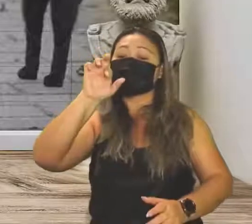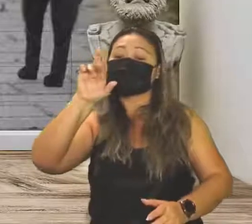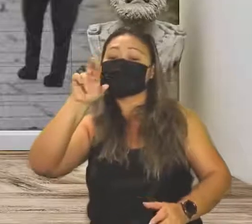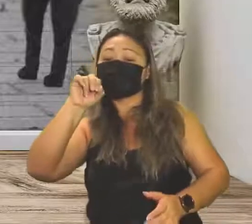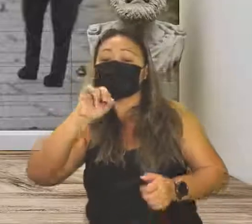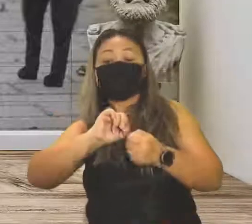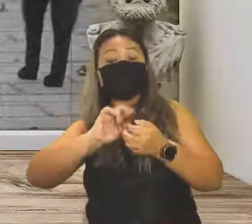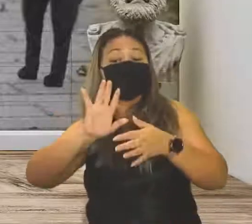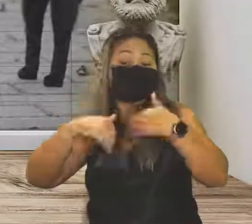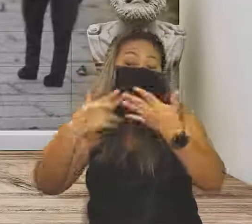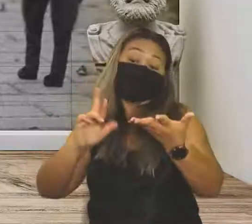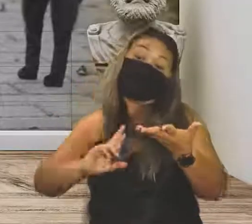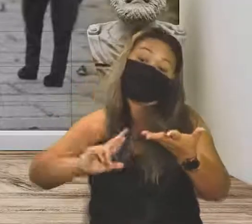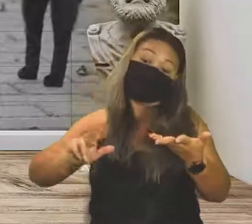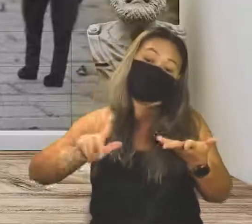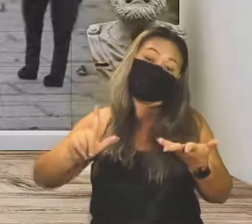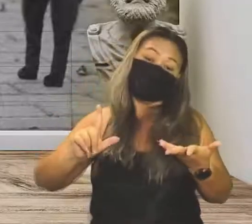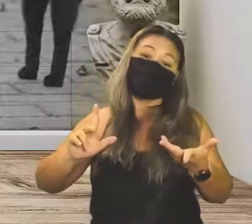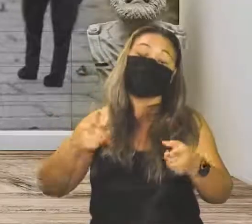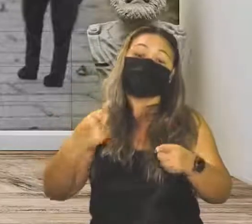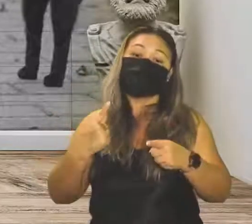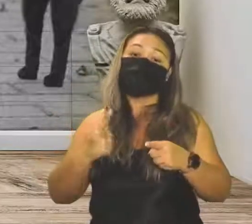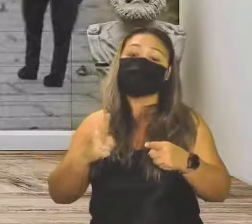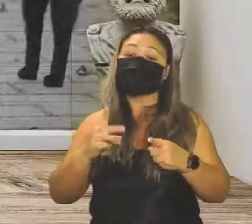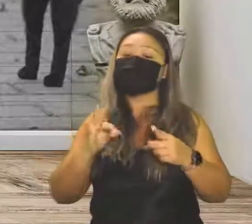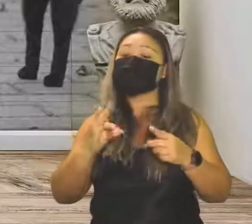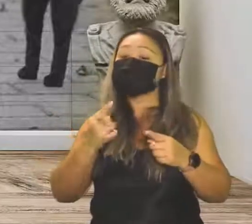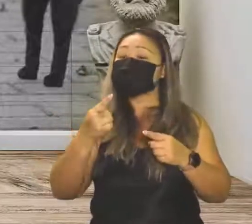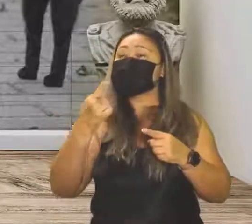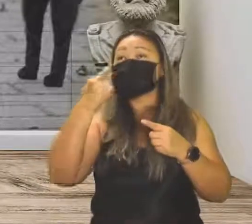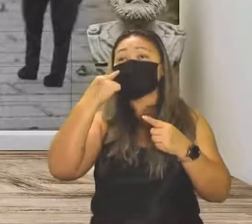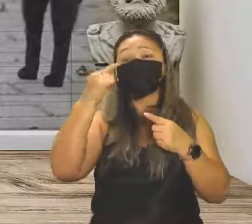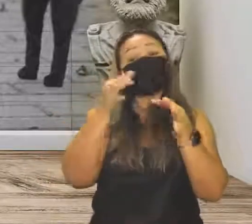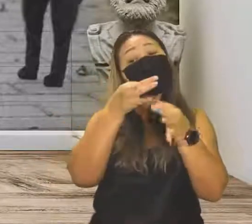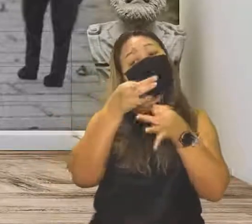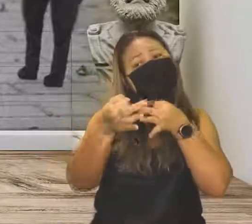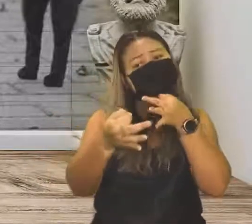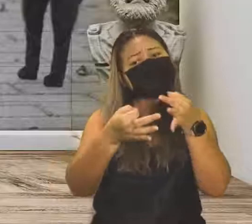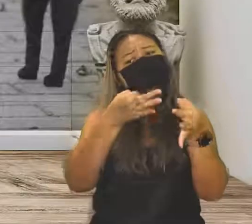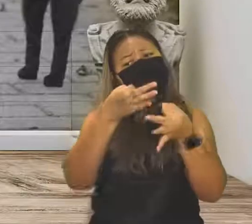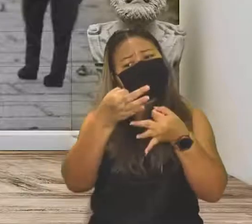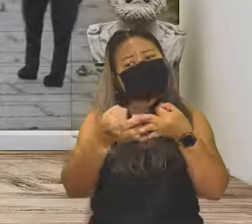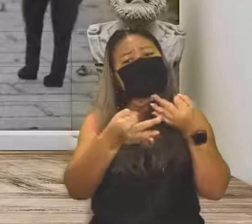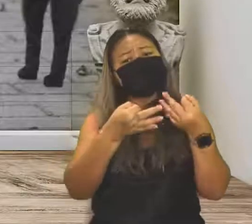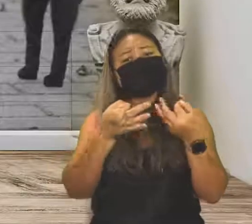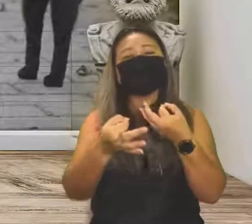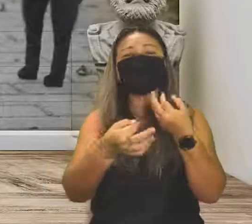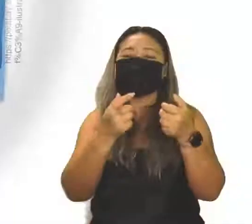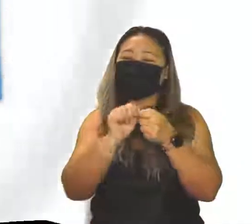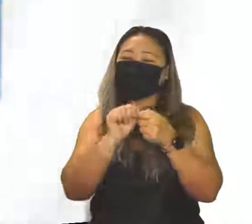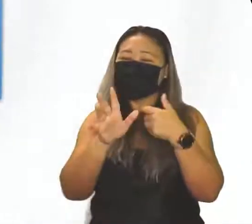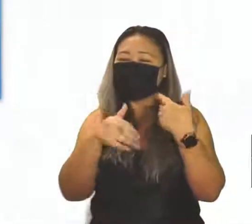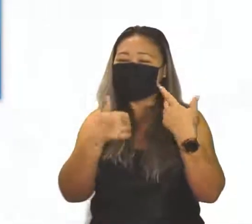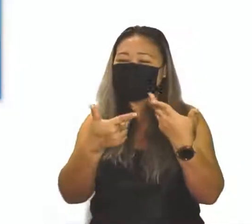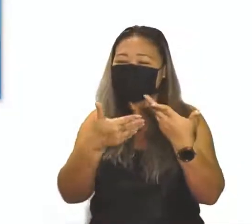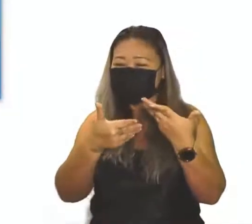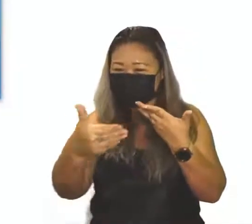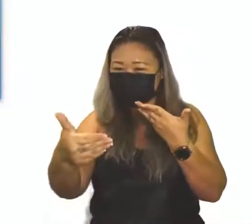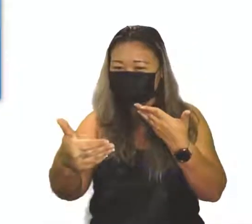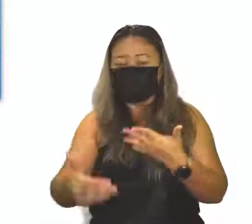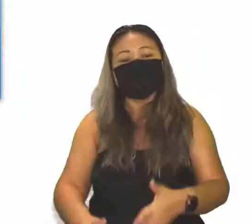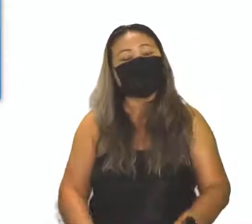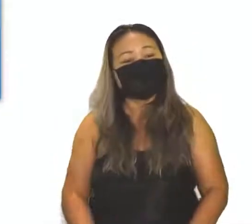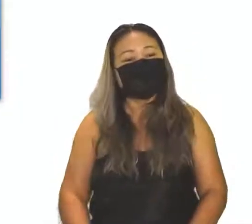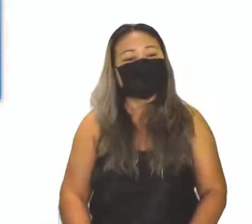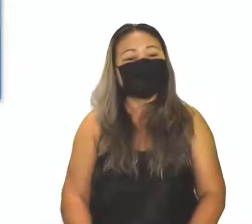por assim diante, já é diferente. Ou seja, todo ponto de vista é o ponto de vista de um ponto. Continuando, vamos lá? Próximo